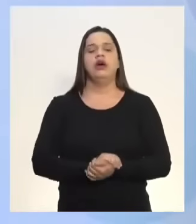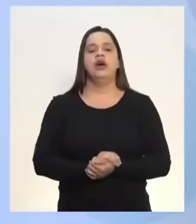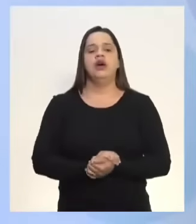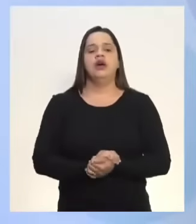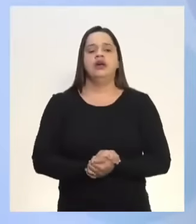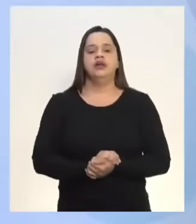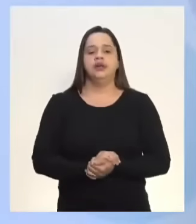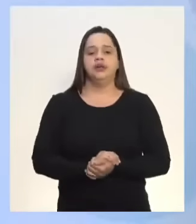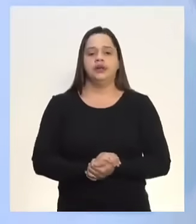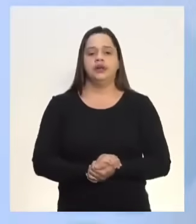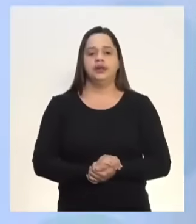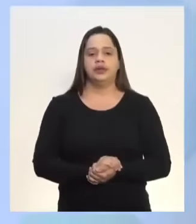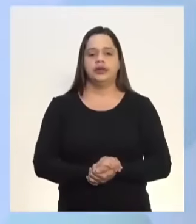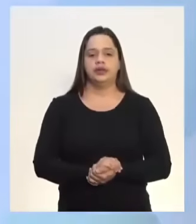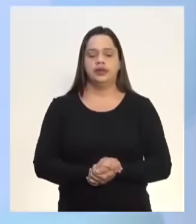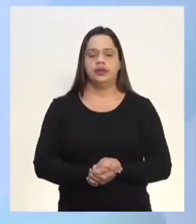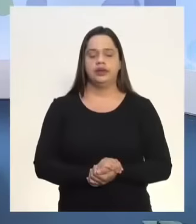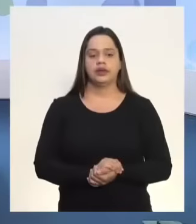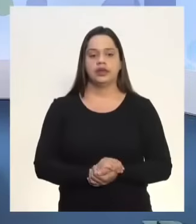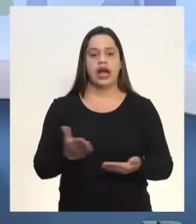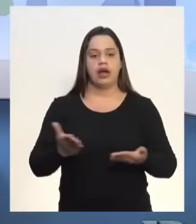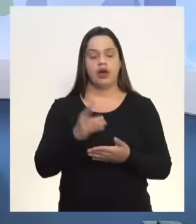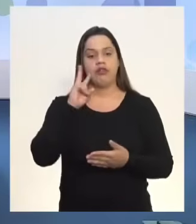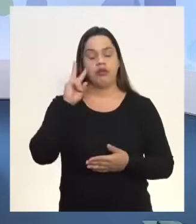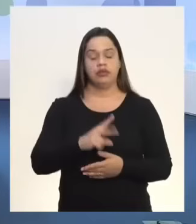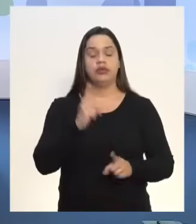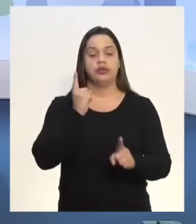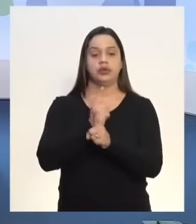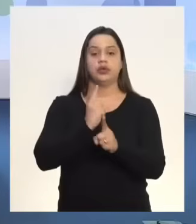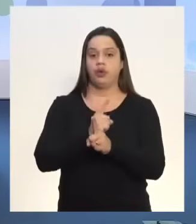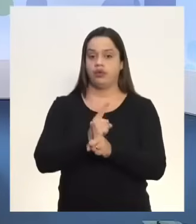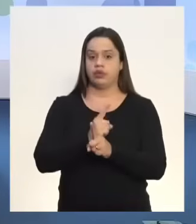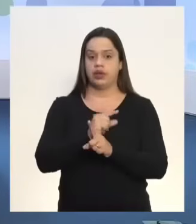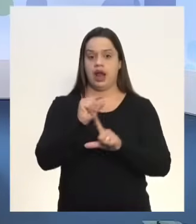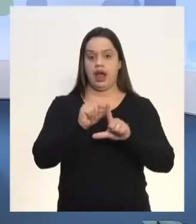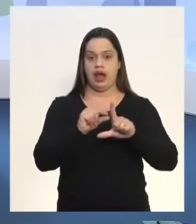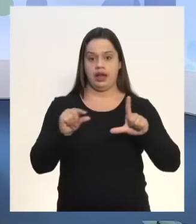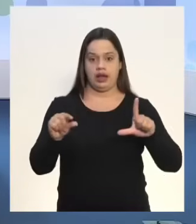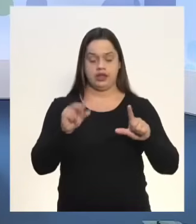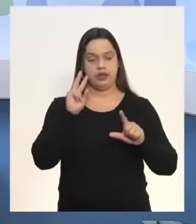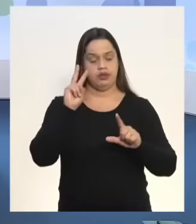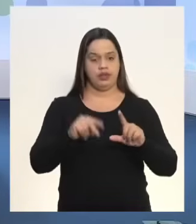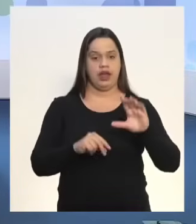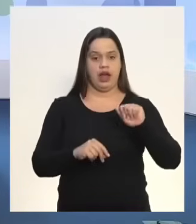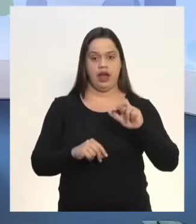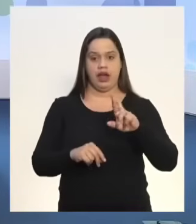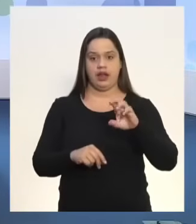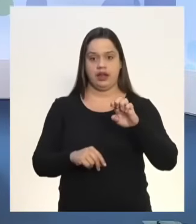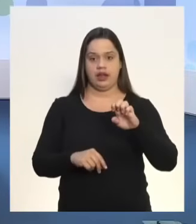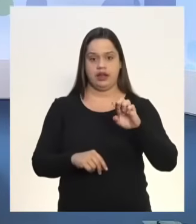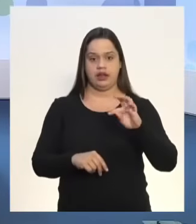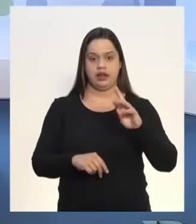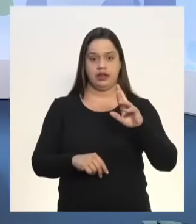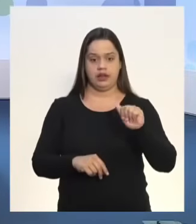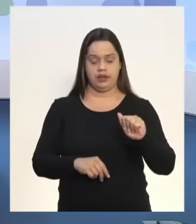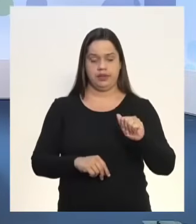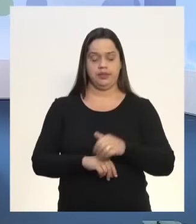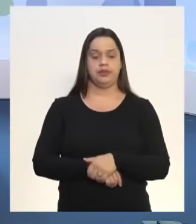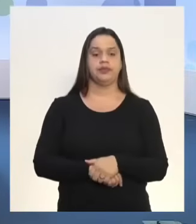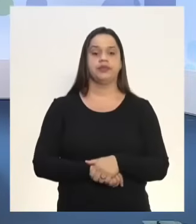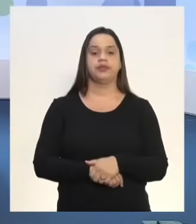Tranquilo. Fechado. Aí vamos tentar ver as arestas. Aí eu vou aparecer para vocês a resposta. Então, eu consigo